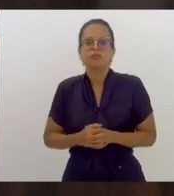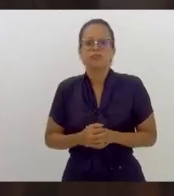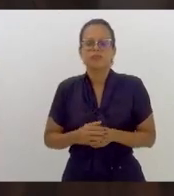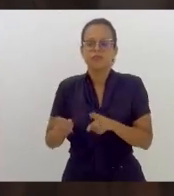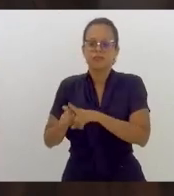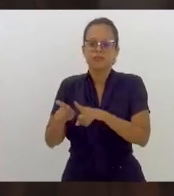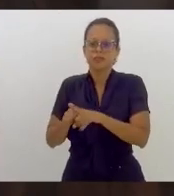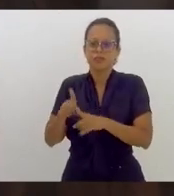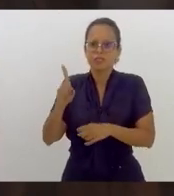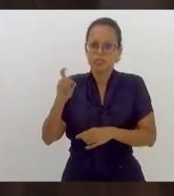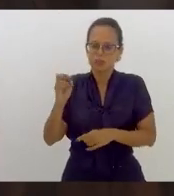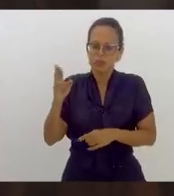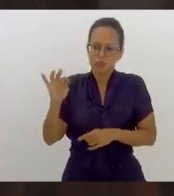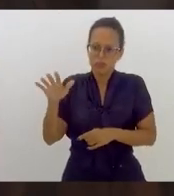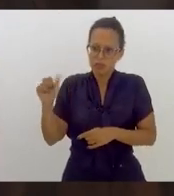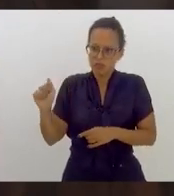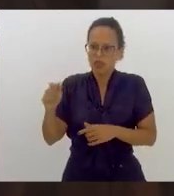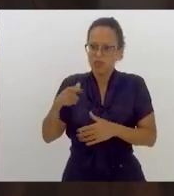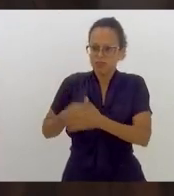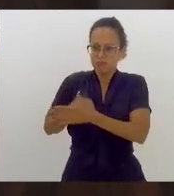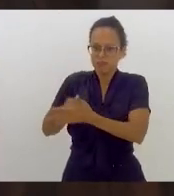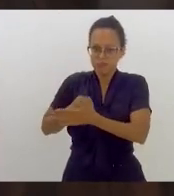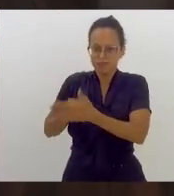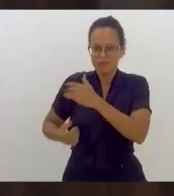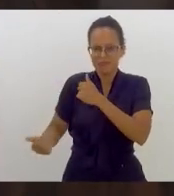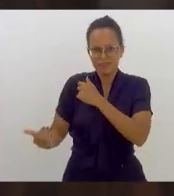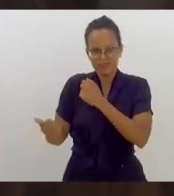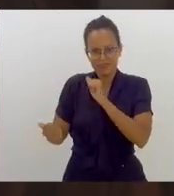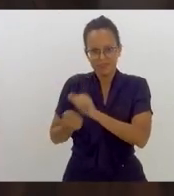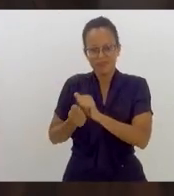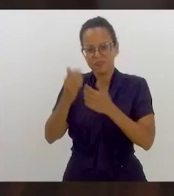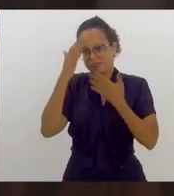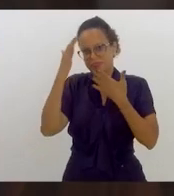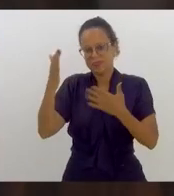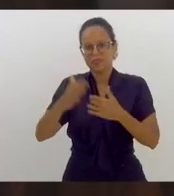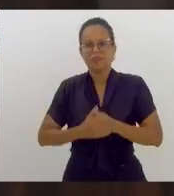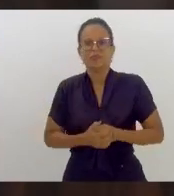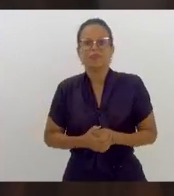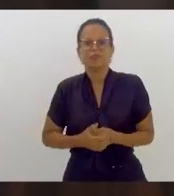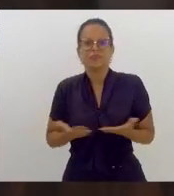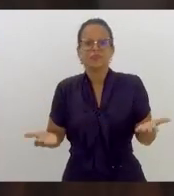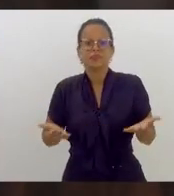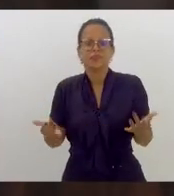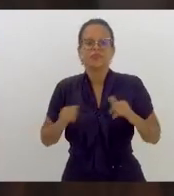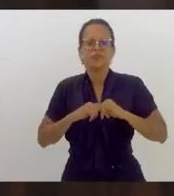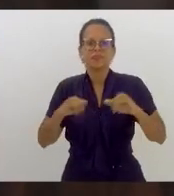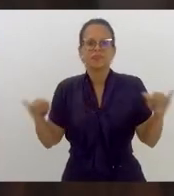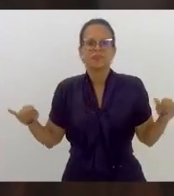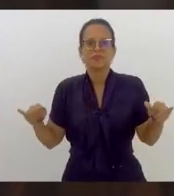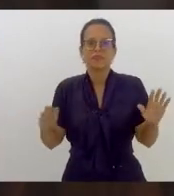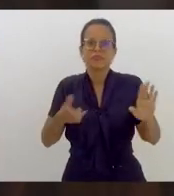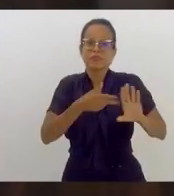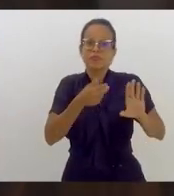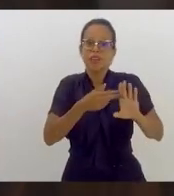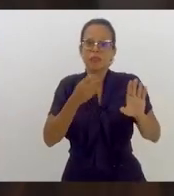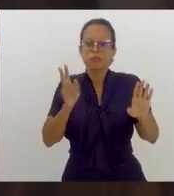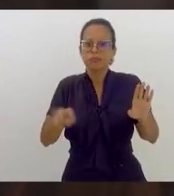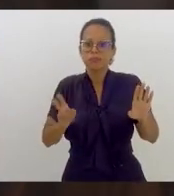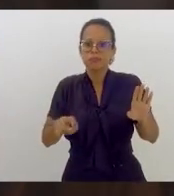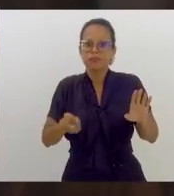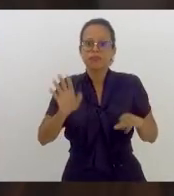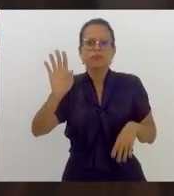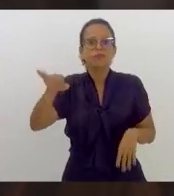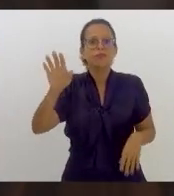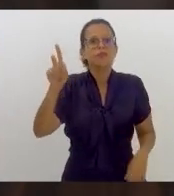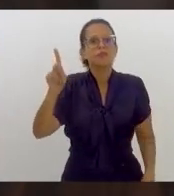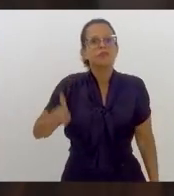que esteve à frente dessa batalha comigo. Muito obrigado. Agora vamos aos vetos que estão mantidos. Presidente,